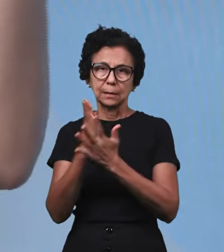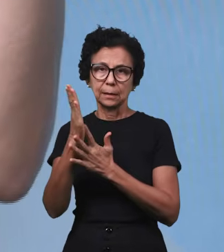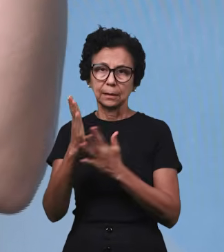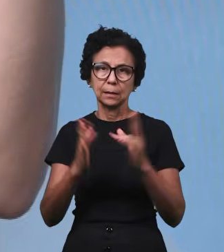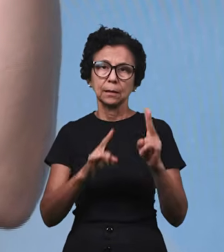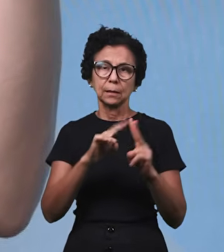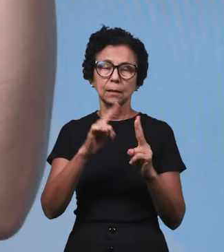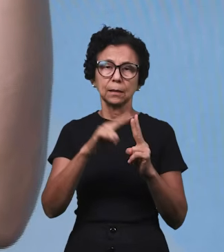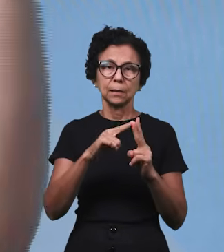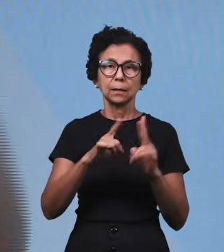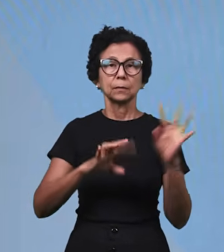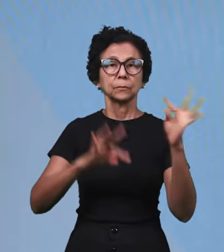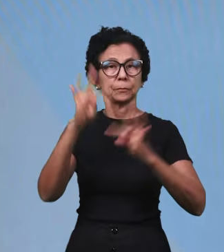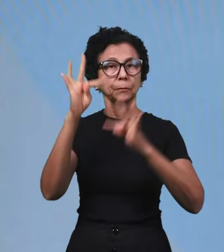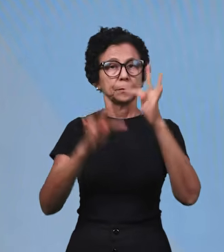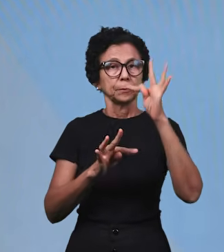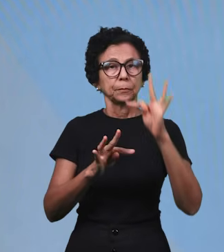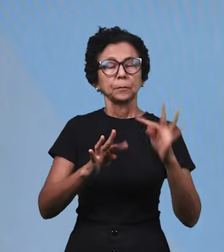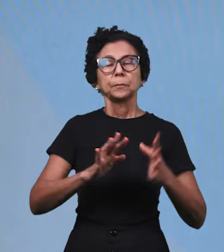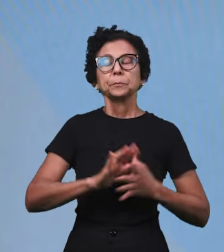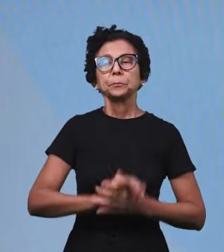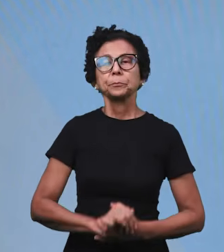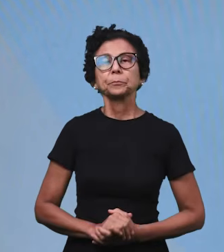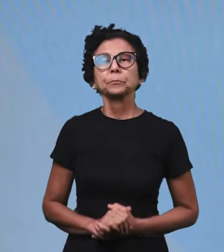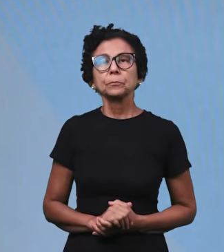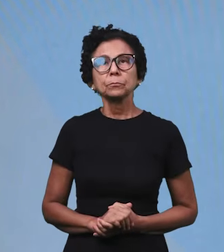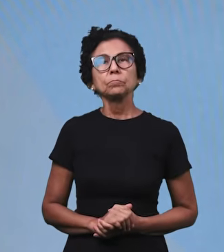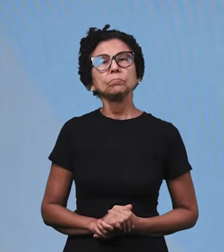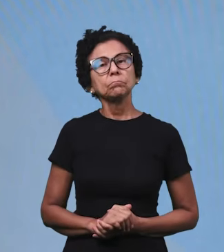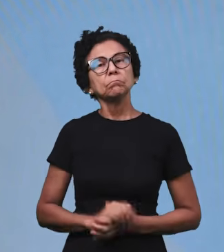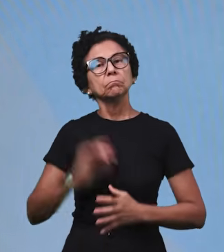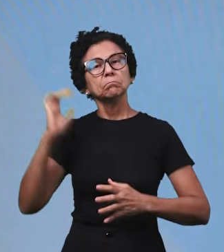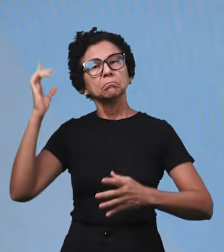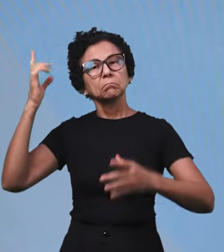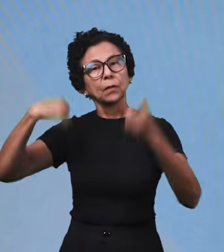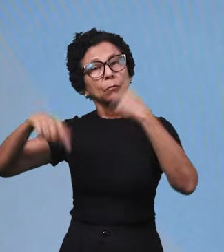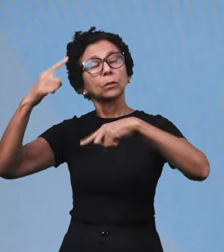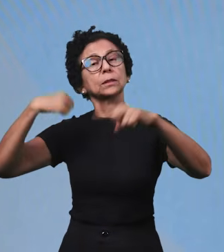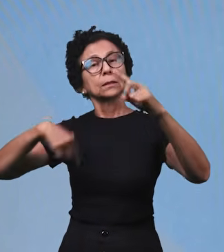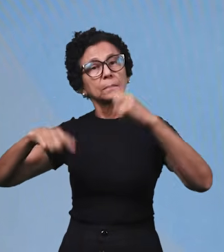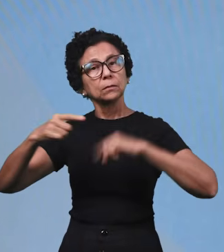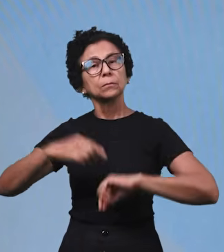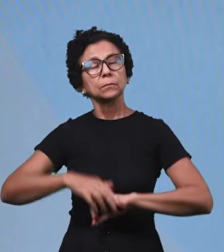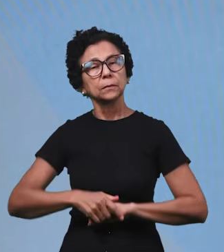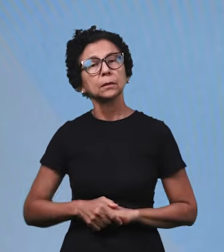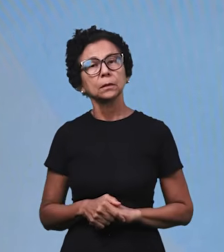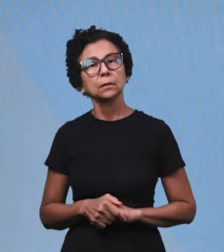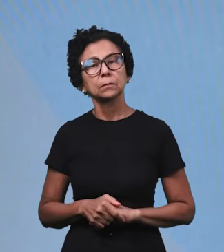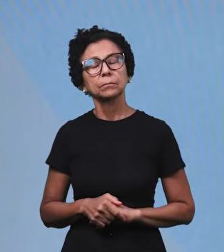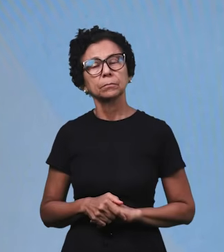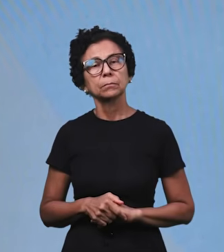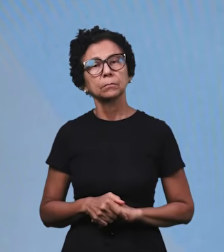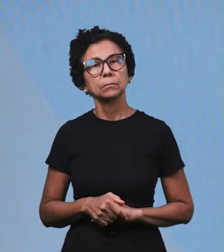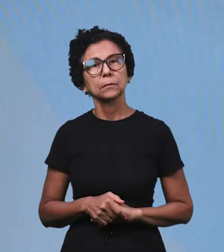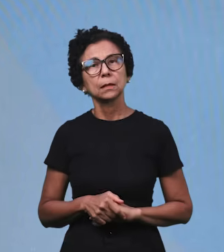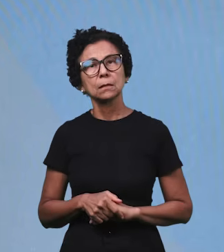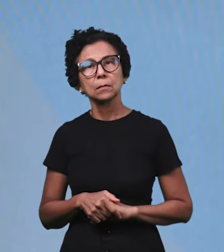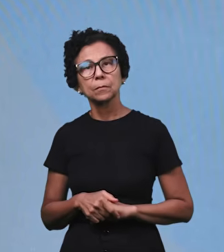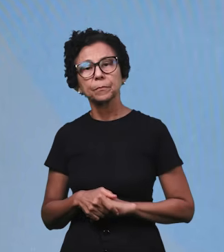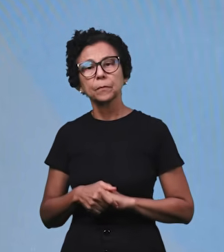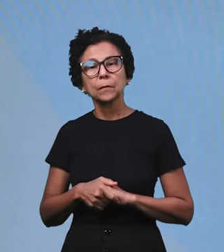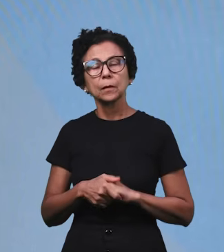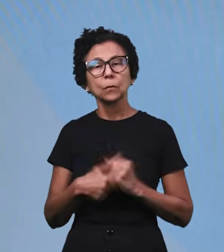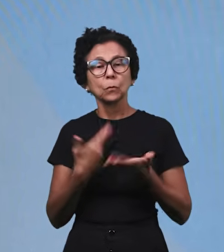está, tem que estar primeiro, né? Mas assim, é uma coisa revolucionária esse cuidado,